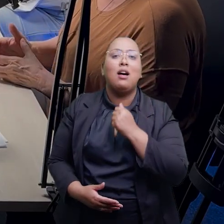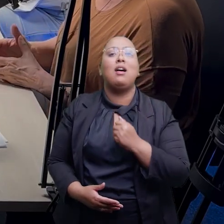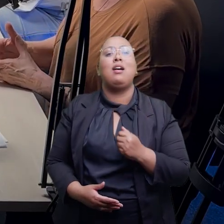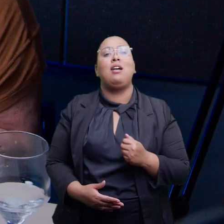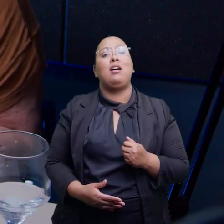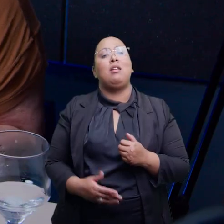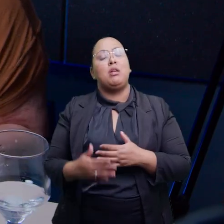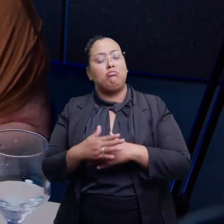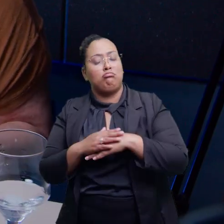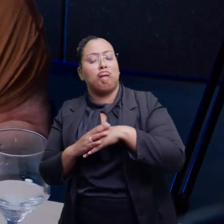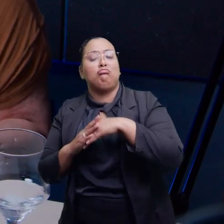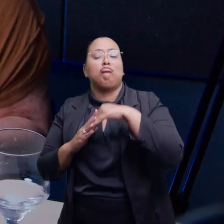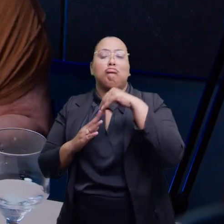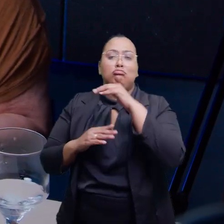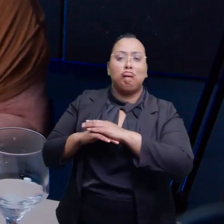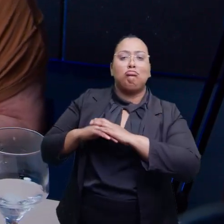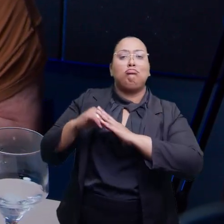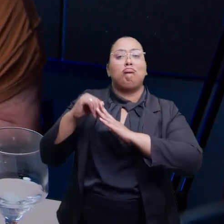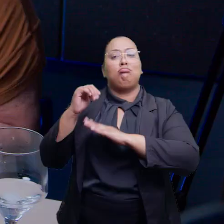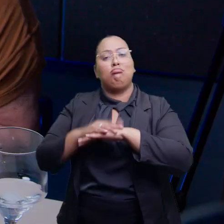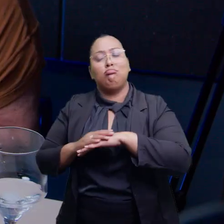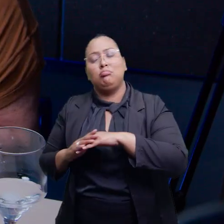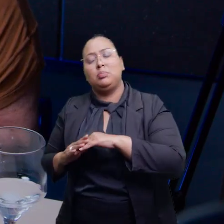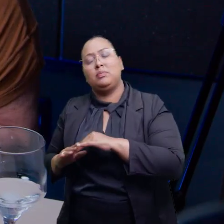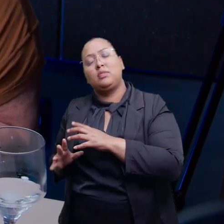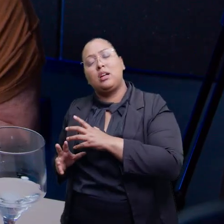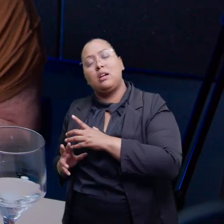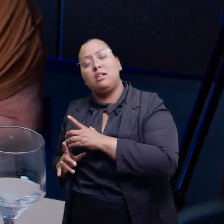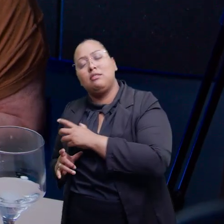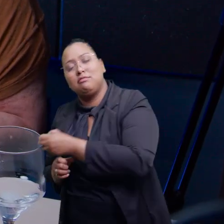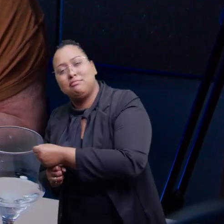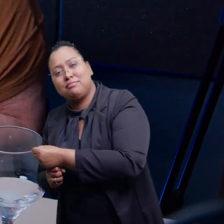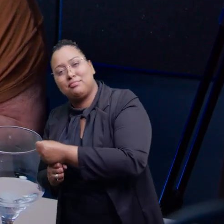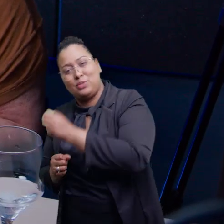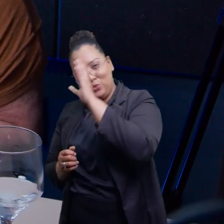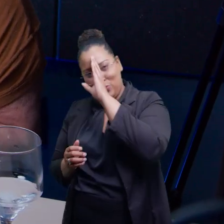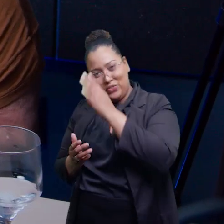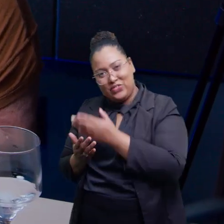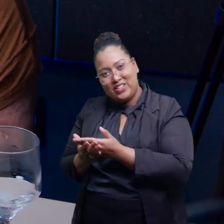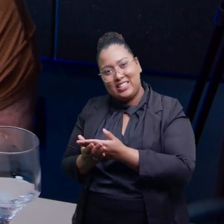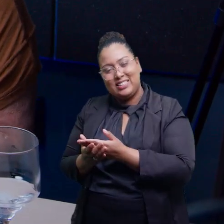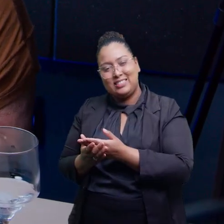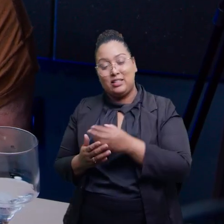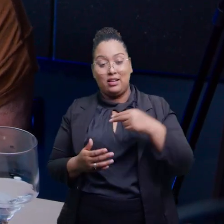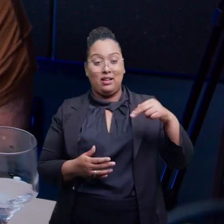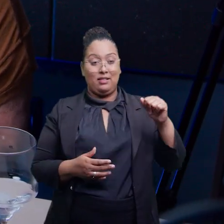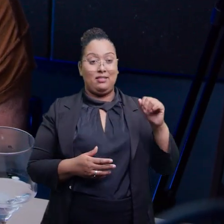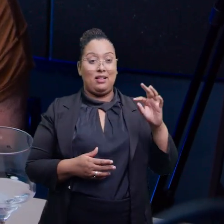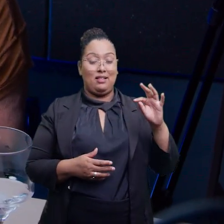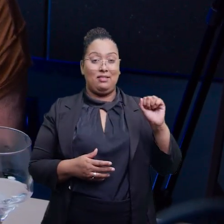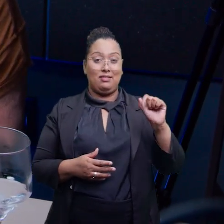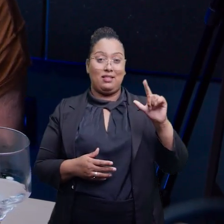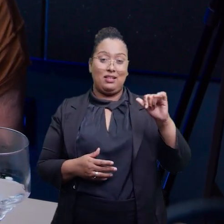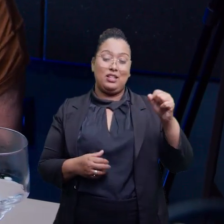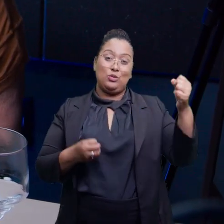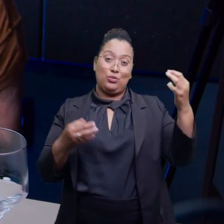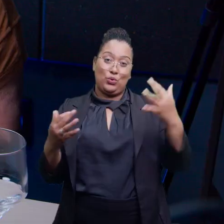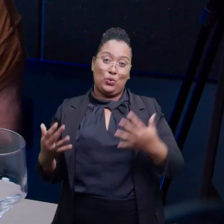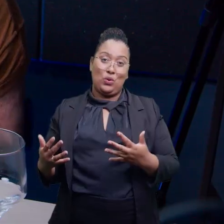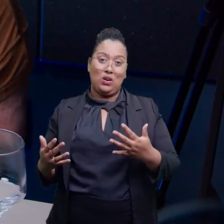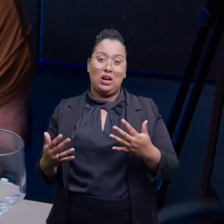É um processo de construção, né? É um processo de confiança, né? Essas situações que a Natália fala, né?